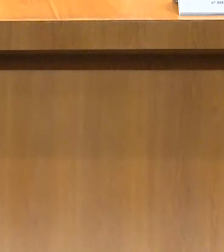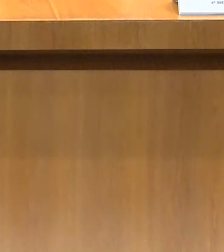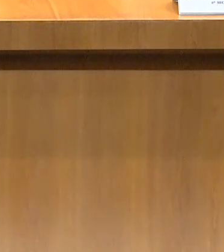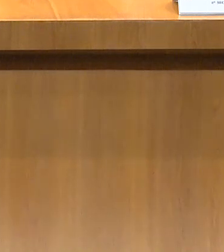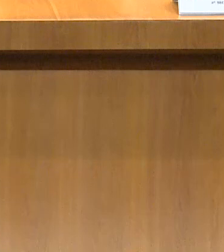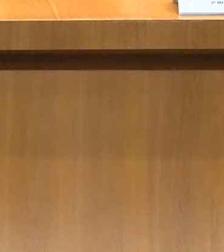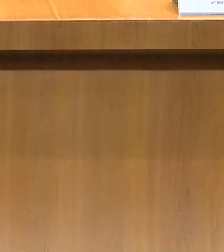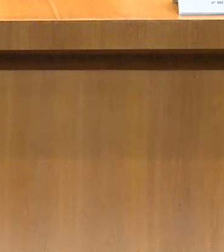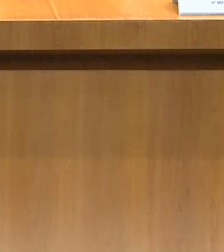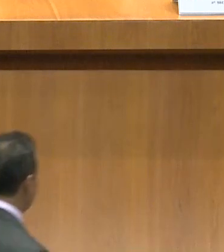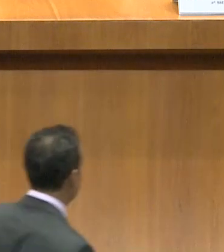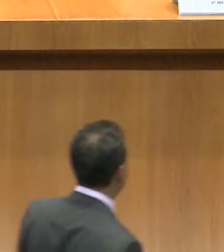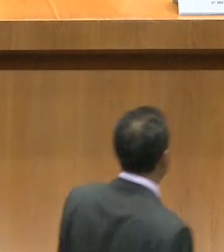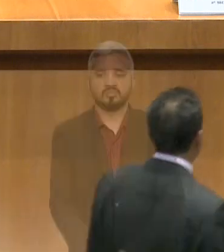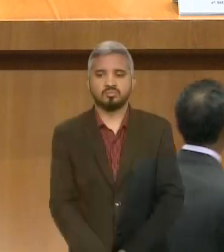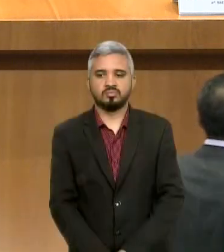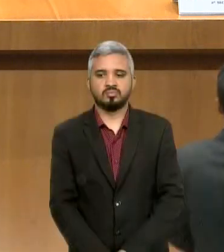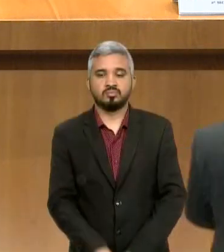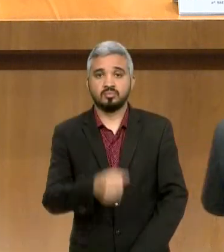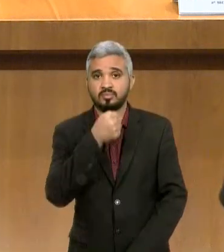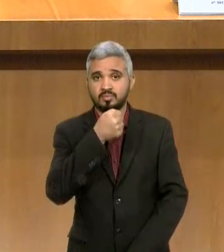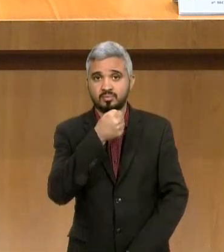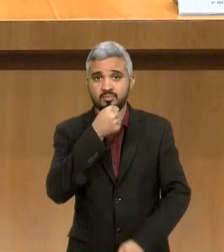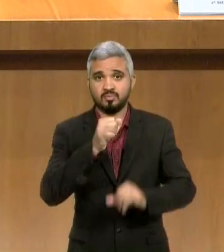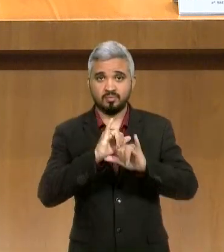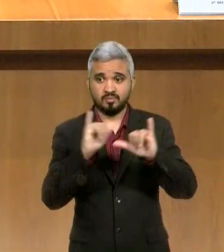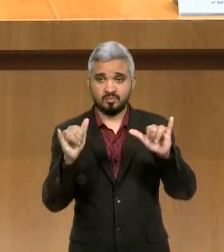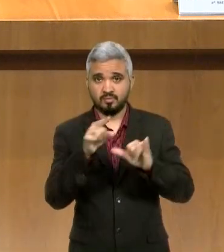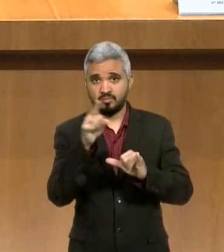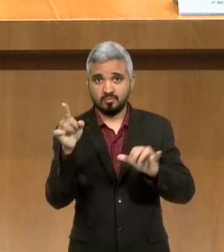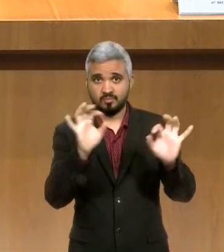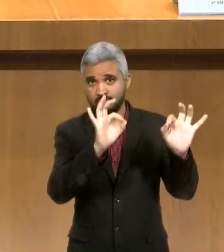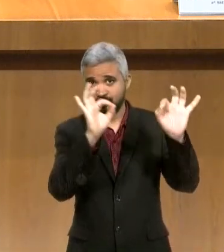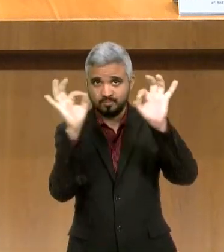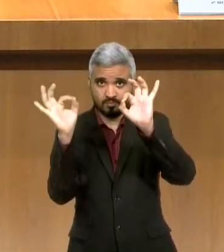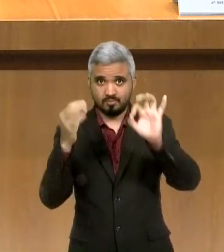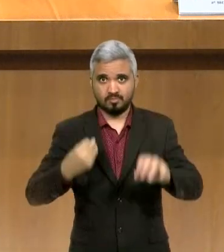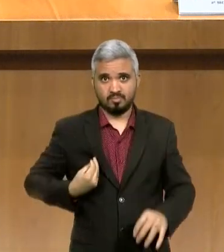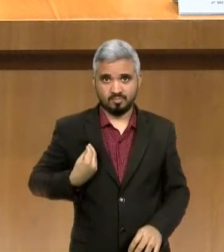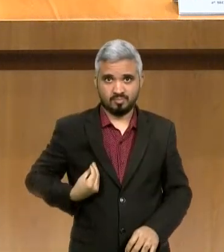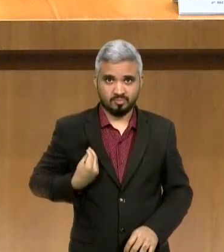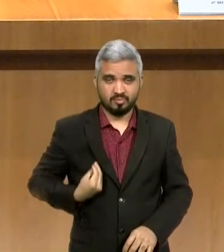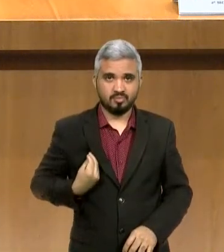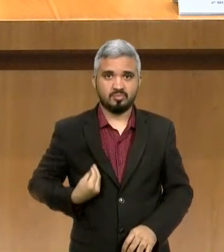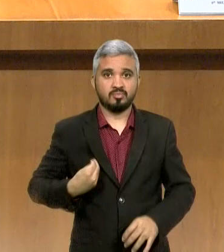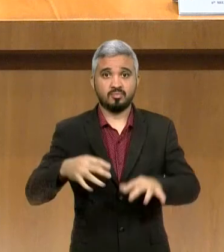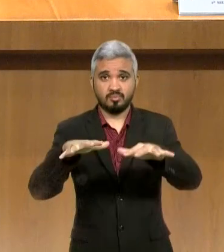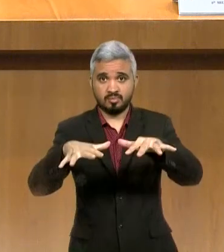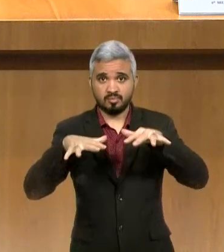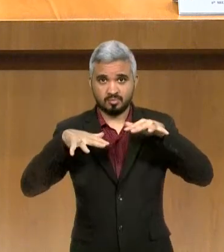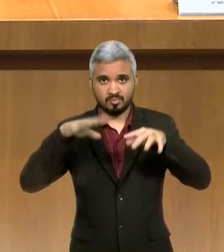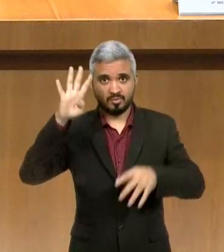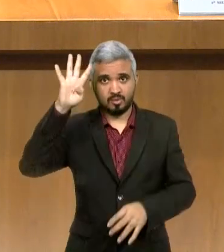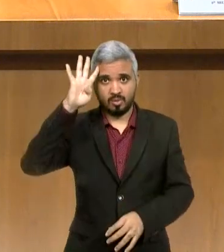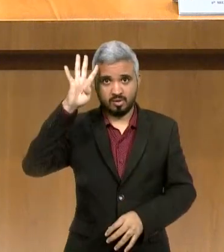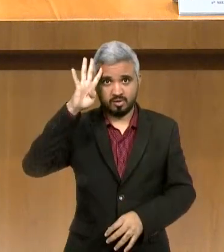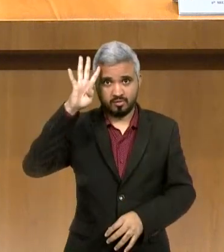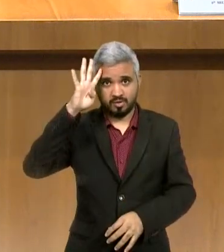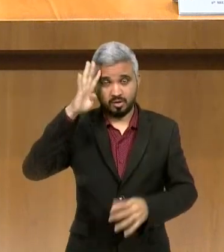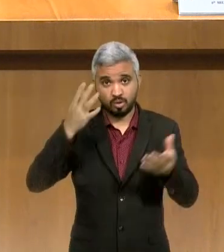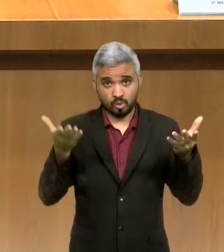Aí você acompanha imagens ao vivo aqui do plenário na GBI, que na sessão plenária desta quarta-feira, segunda sessão plenária da